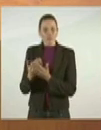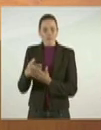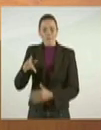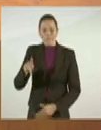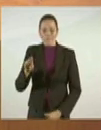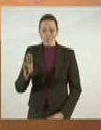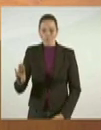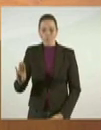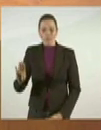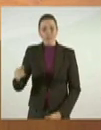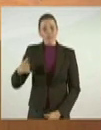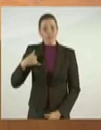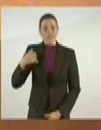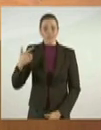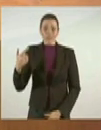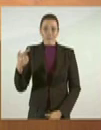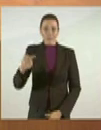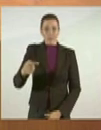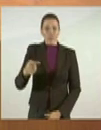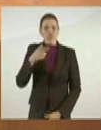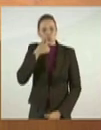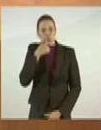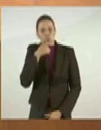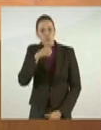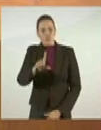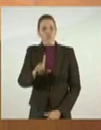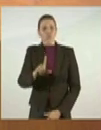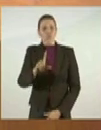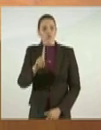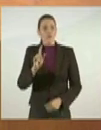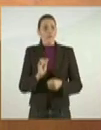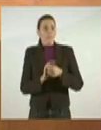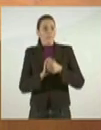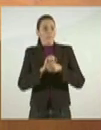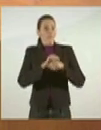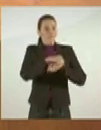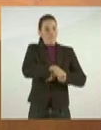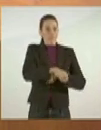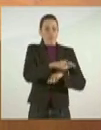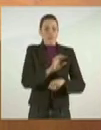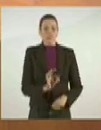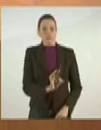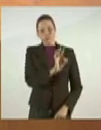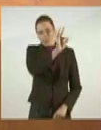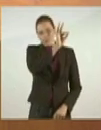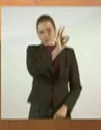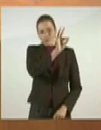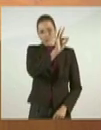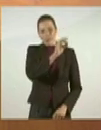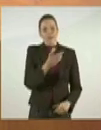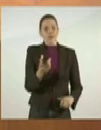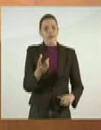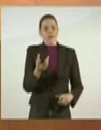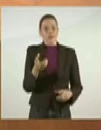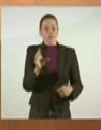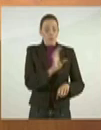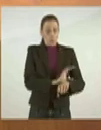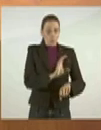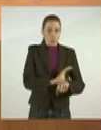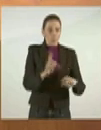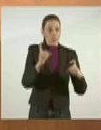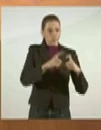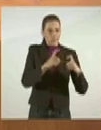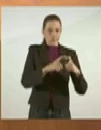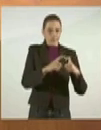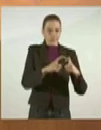conquistou uma vaga PR Medicina na Universidade Federal do Maranhão no último Eném e conquistou também uma vaga na